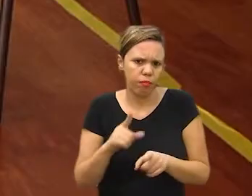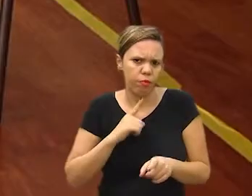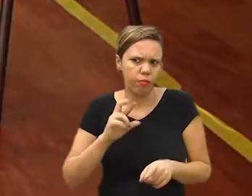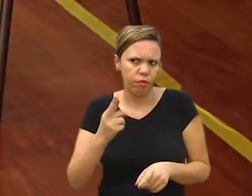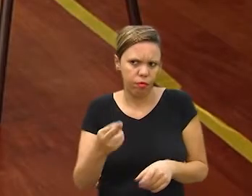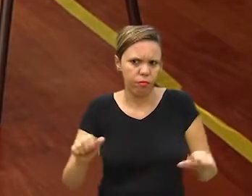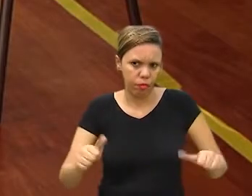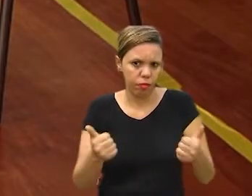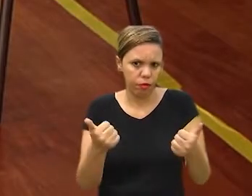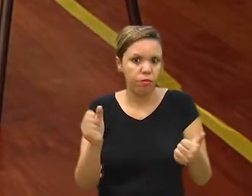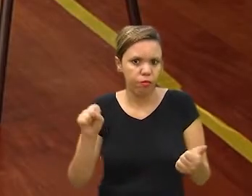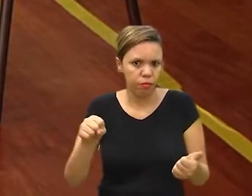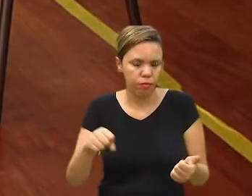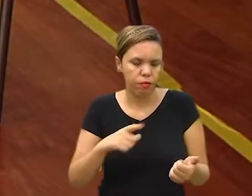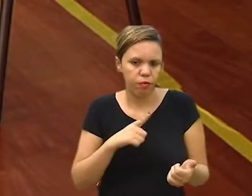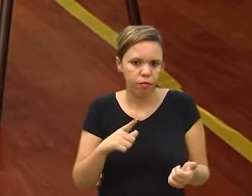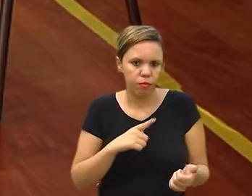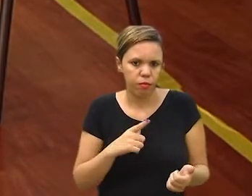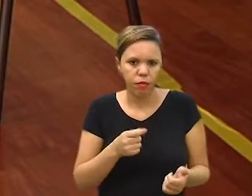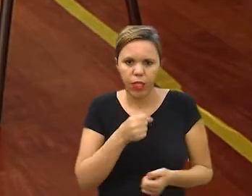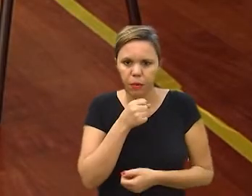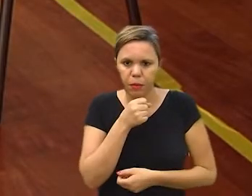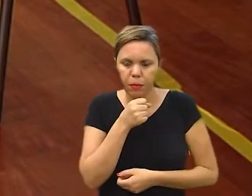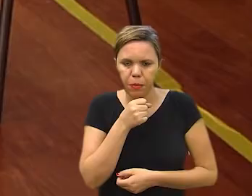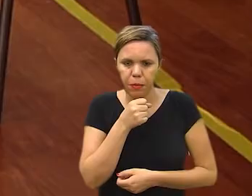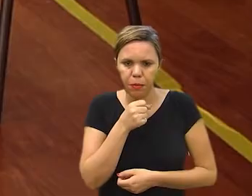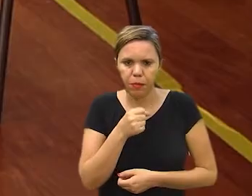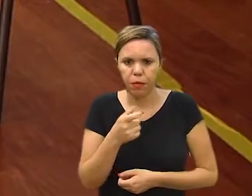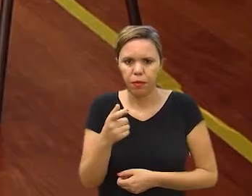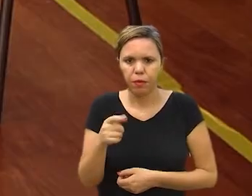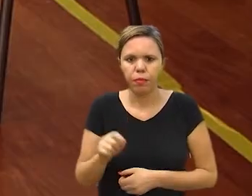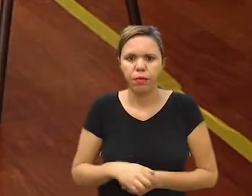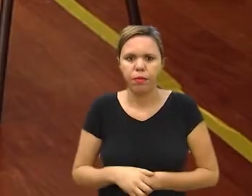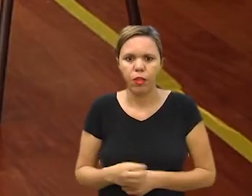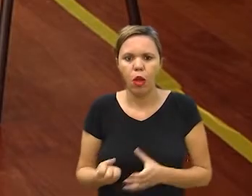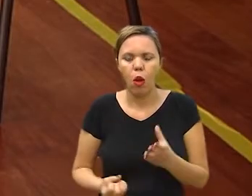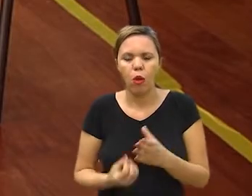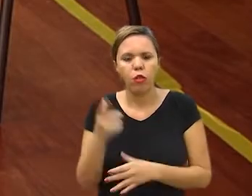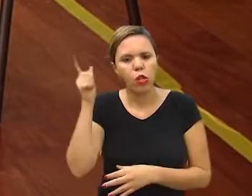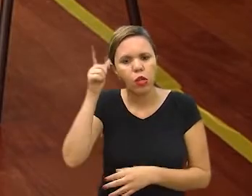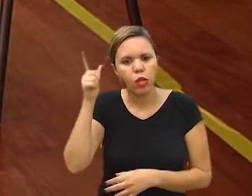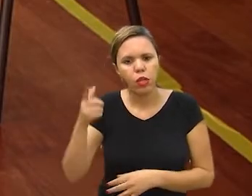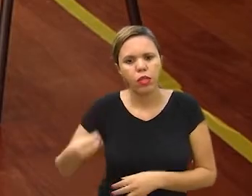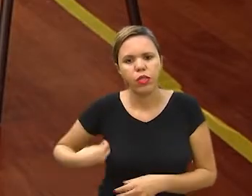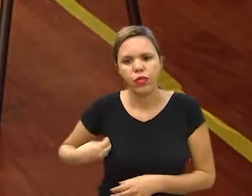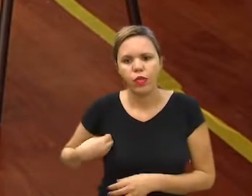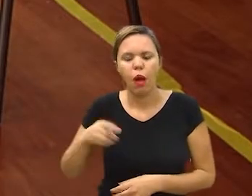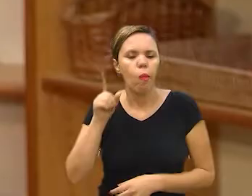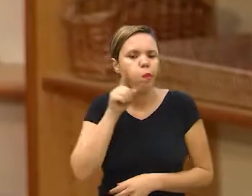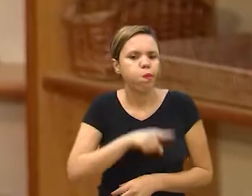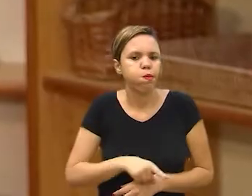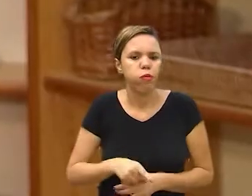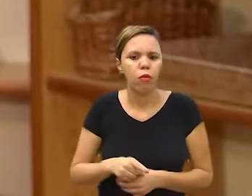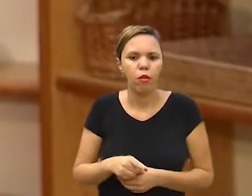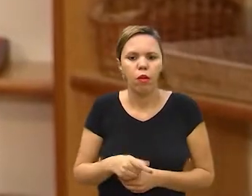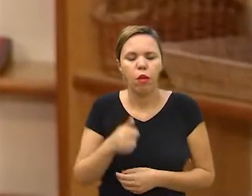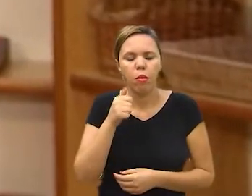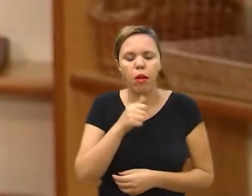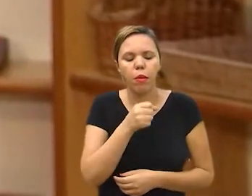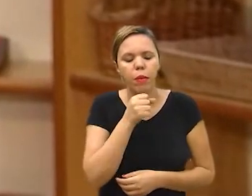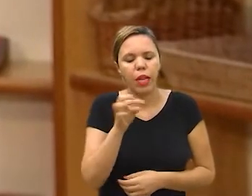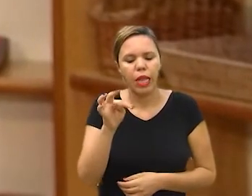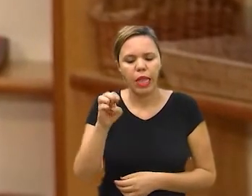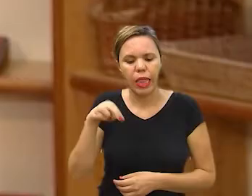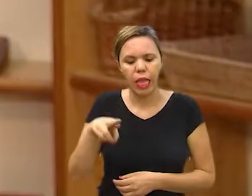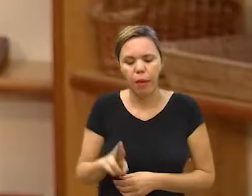positivos? Totalmente. Eu tenho uma entrevista com uma lenda viva nos Estados Unidos, chama Tim Selden, né? Uma repórter perguntou para ele